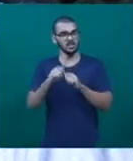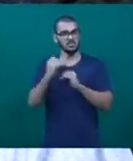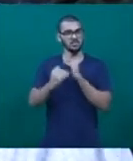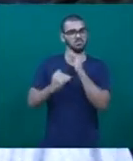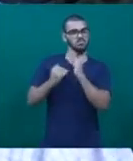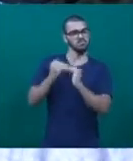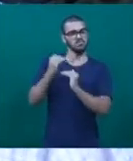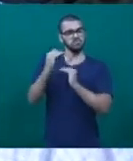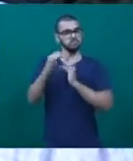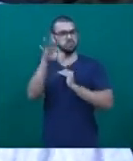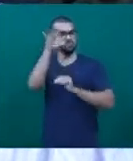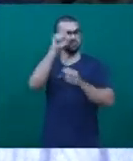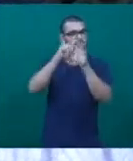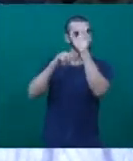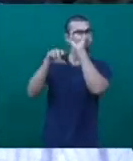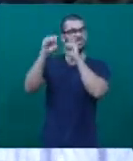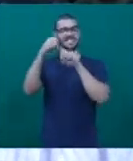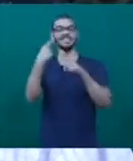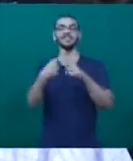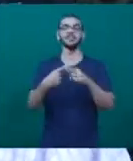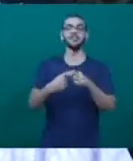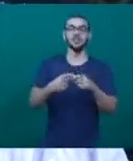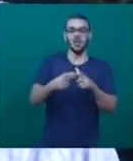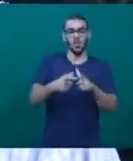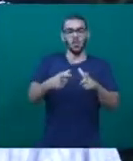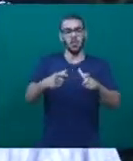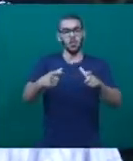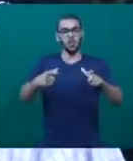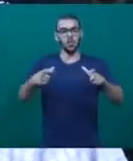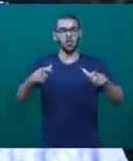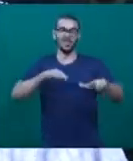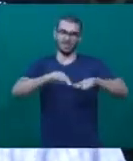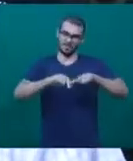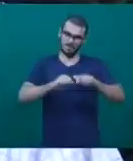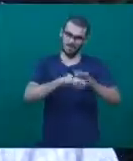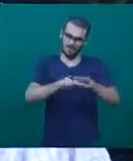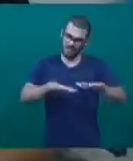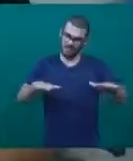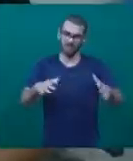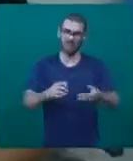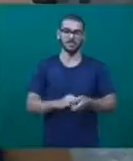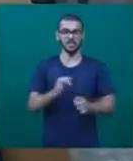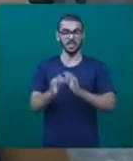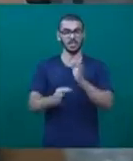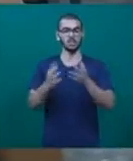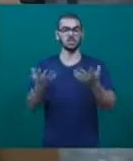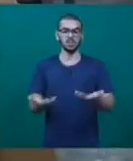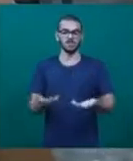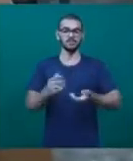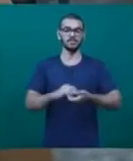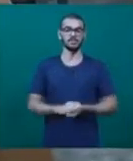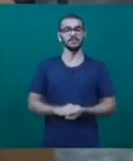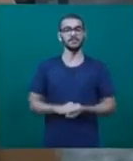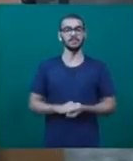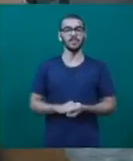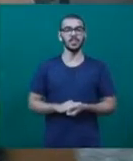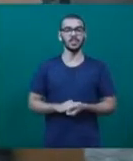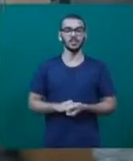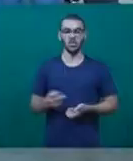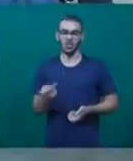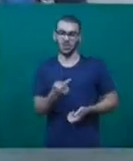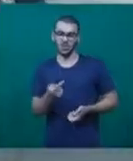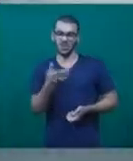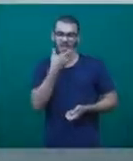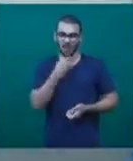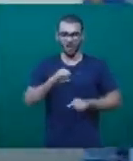adquirir mais, porque o nosso mercado está em processo de ampliação e desenvolvimento tecnológico amplo. Fernando e Celso estão bem empenhados em